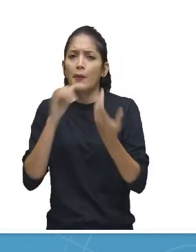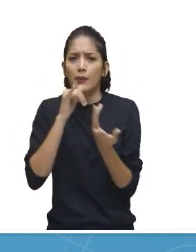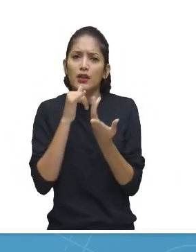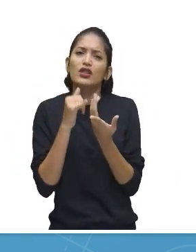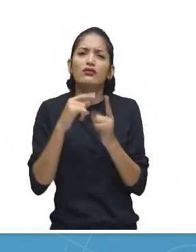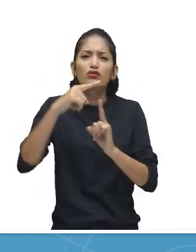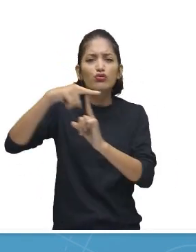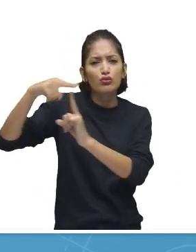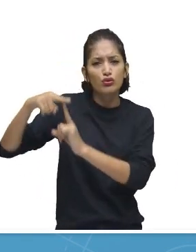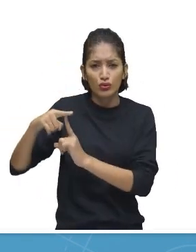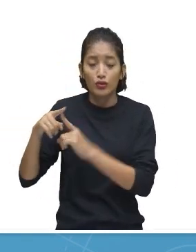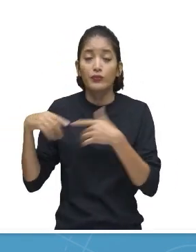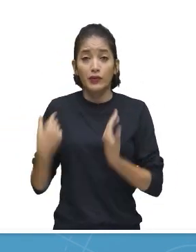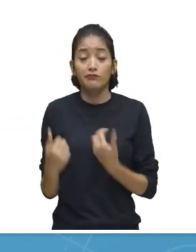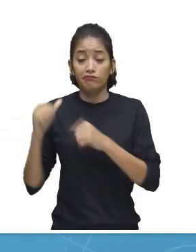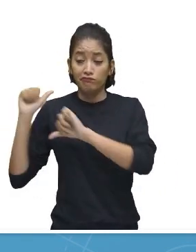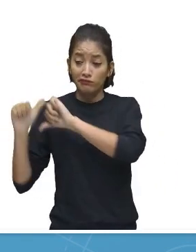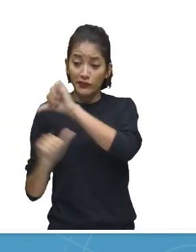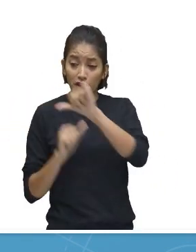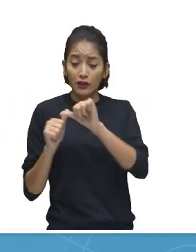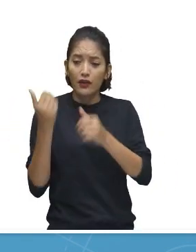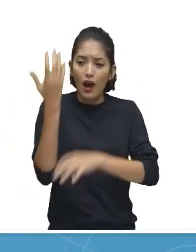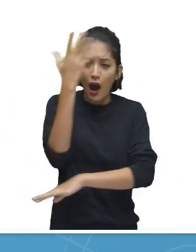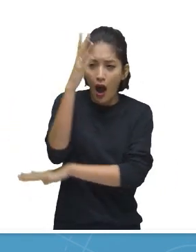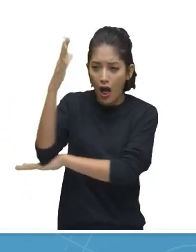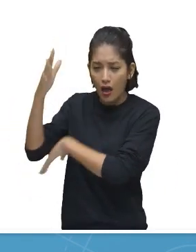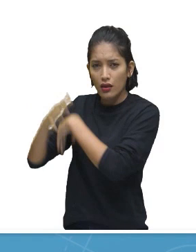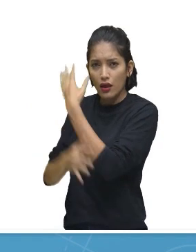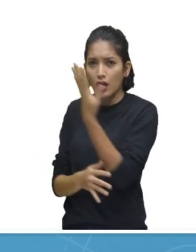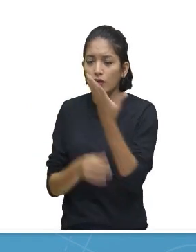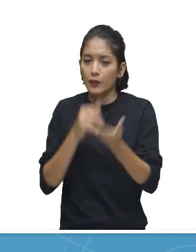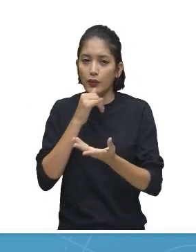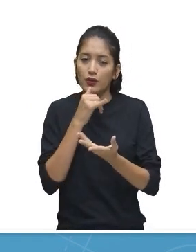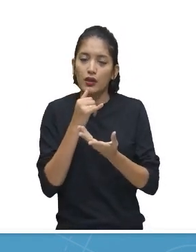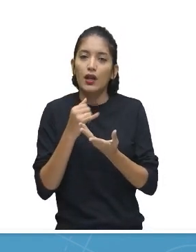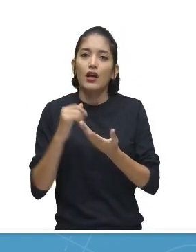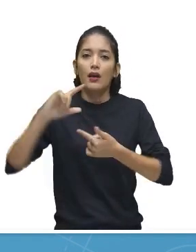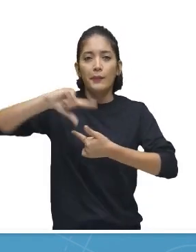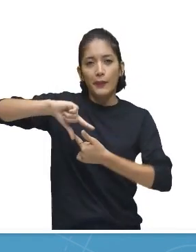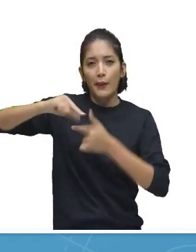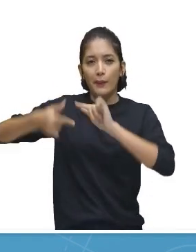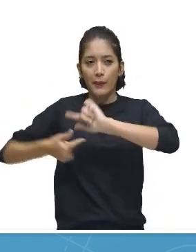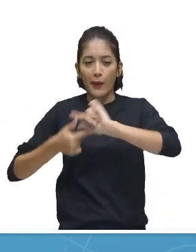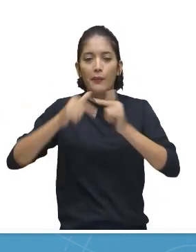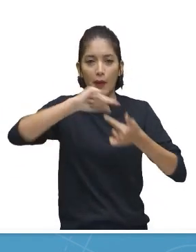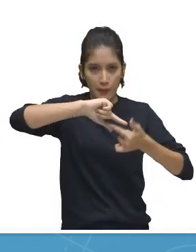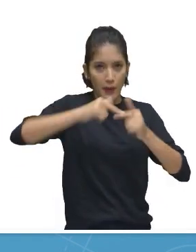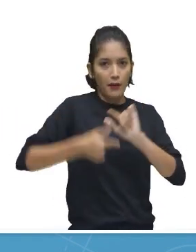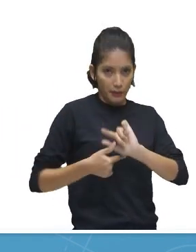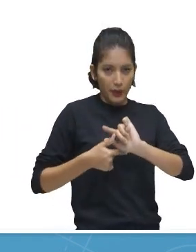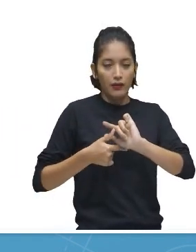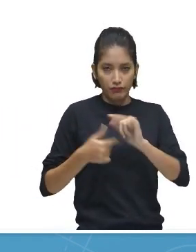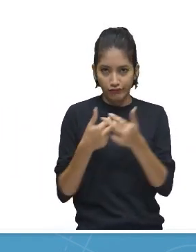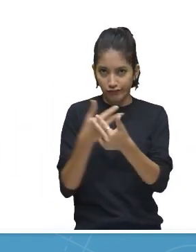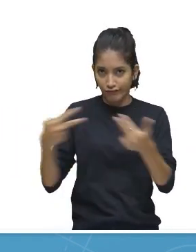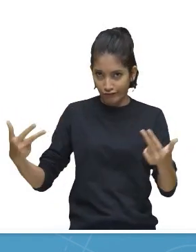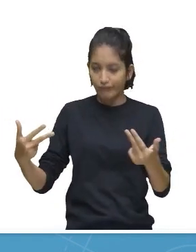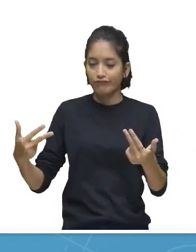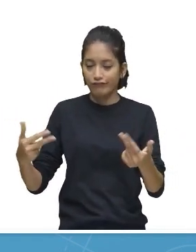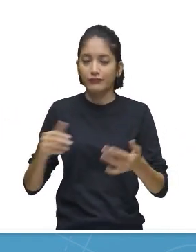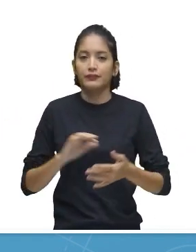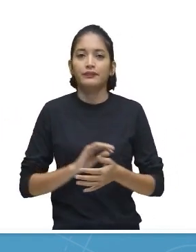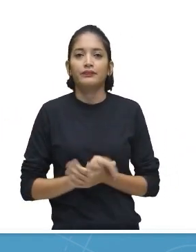seja, ele transformava ali a natureza em figuras geométricas, ele geometrizava a forma